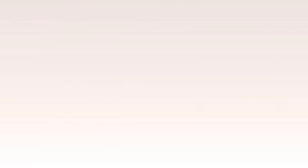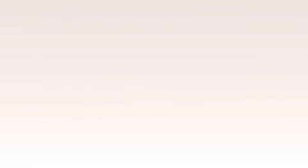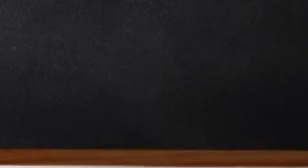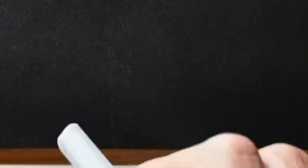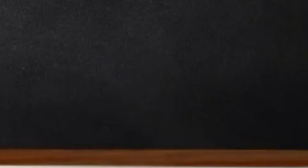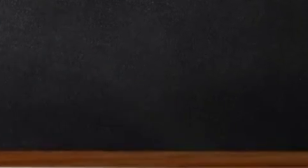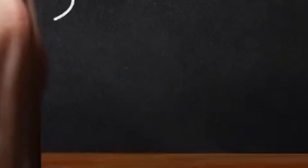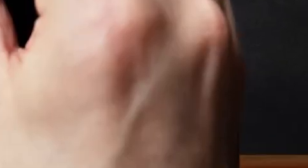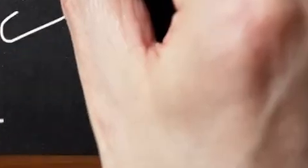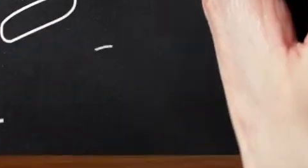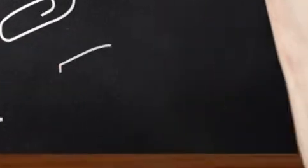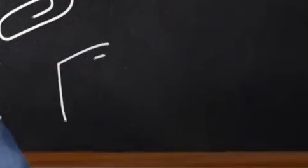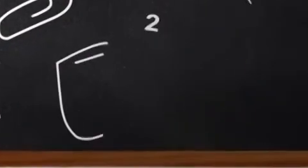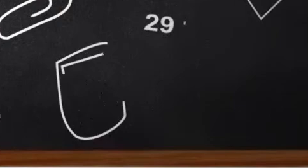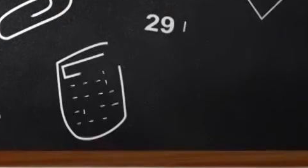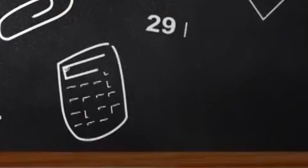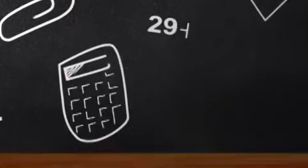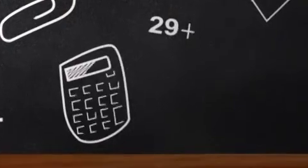E aí